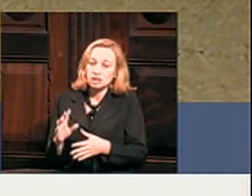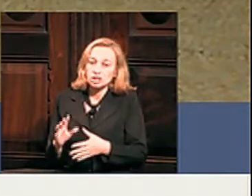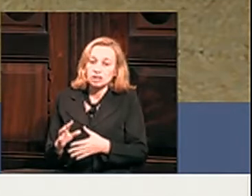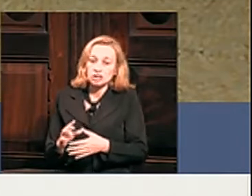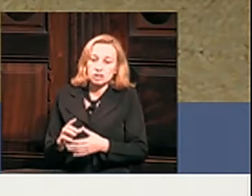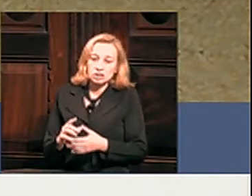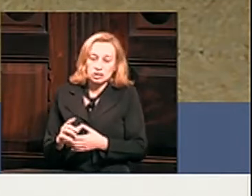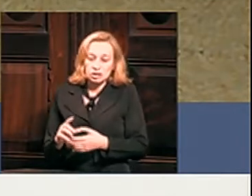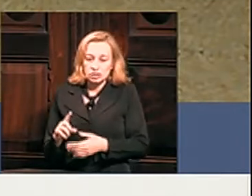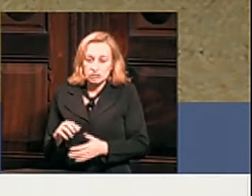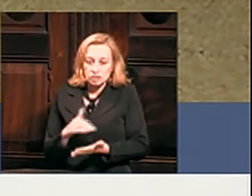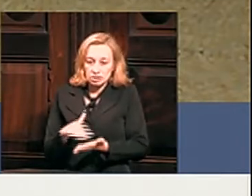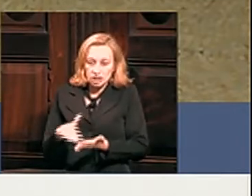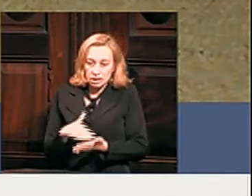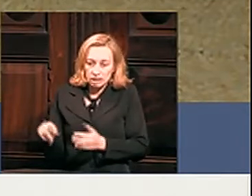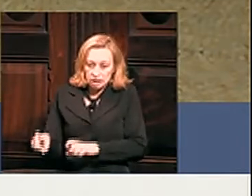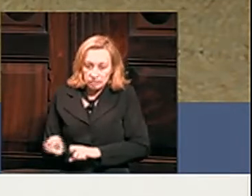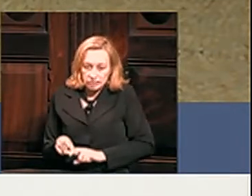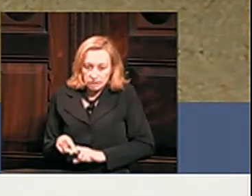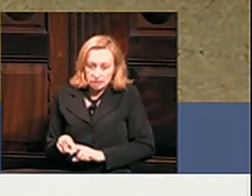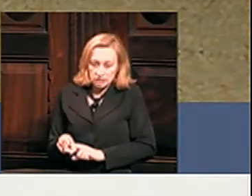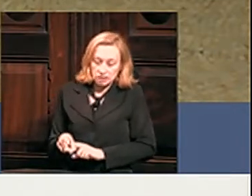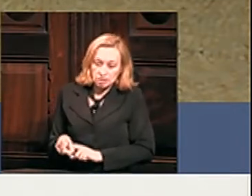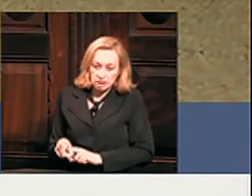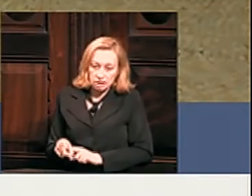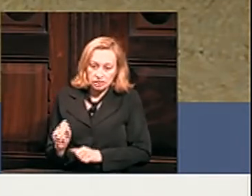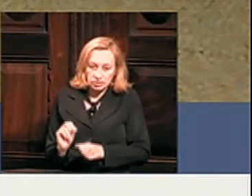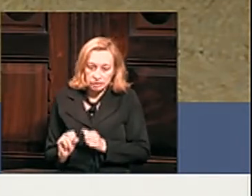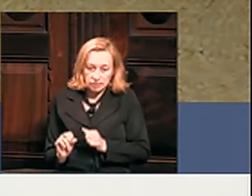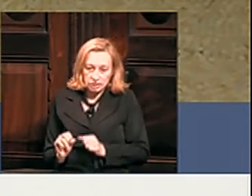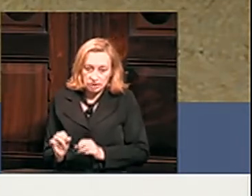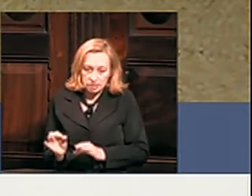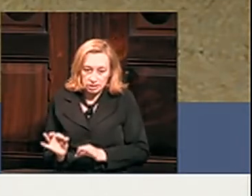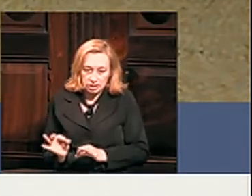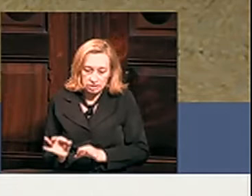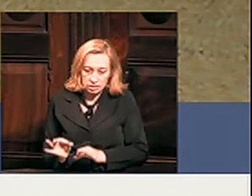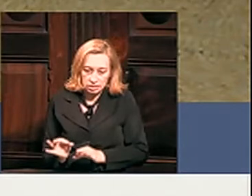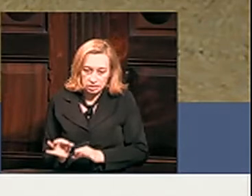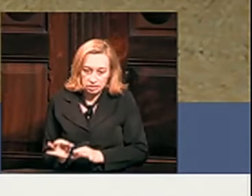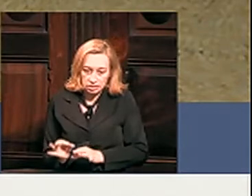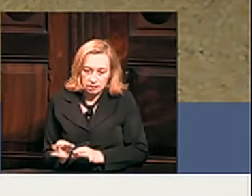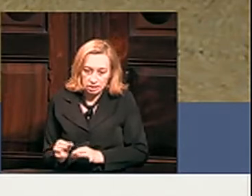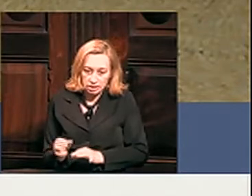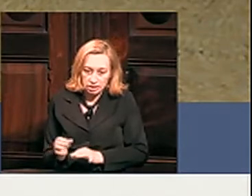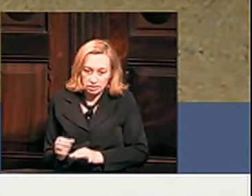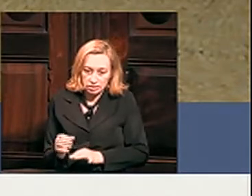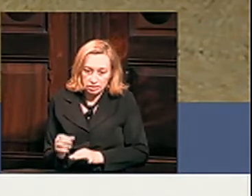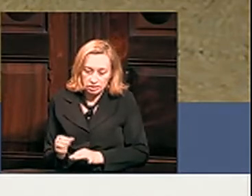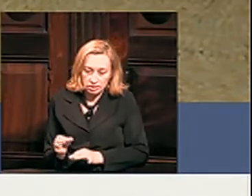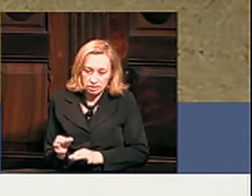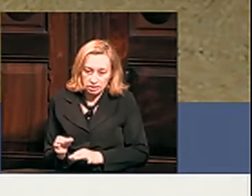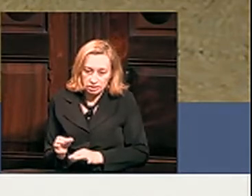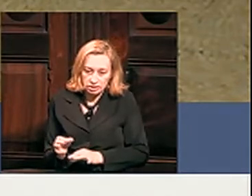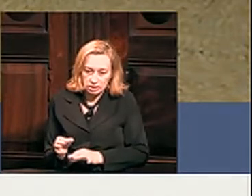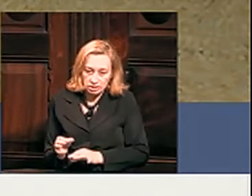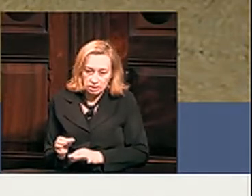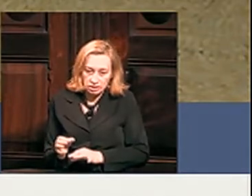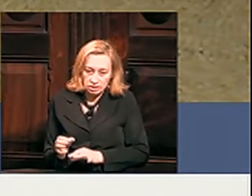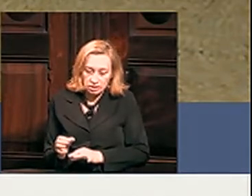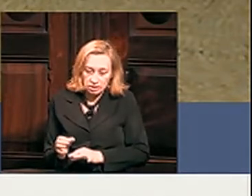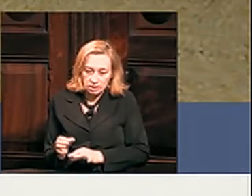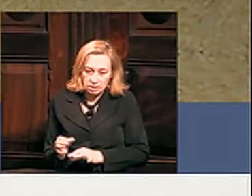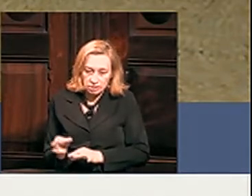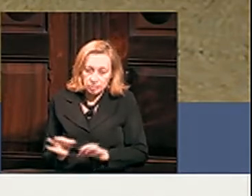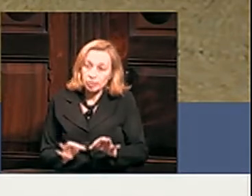oralmente, o secretário de Fazenda fez a projeção da perda, das perdas referentes a essa redução